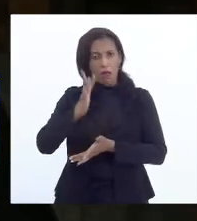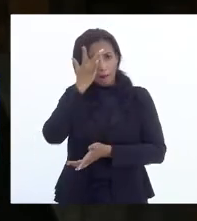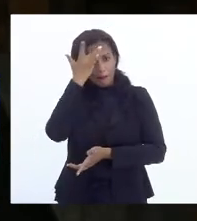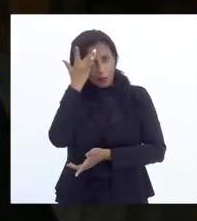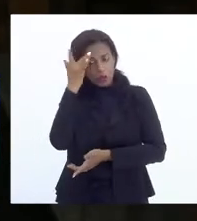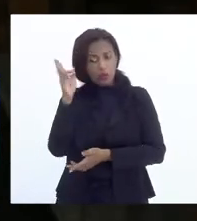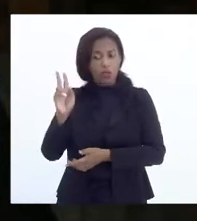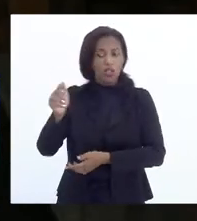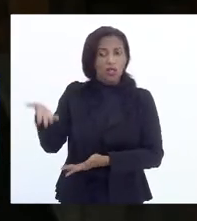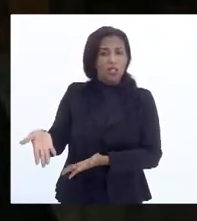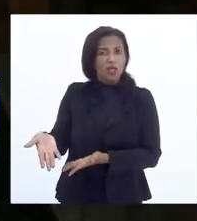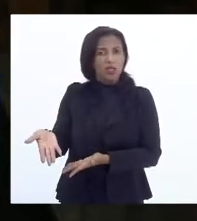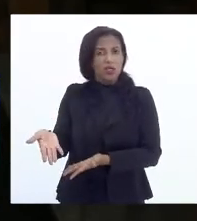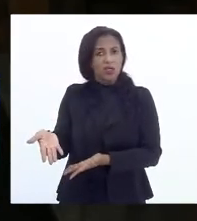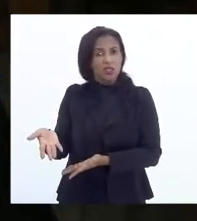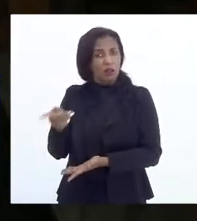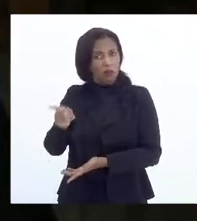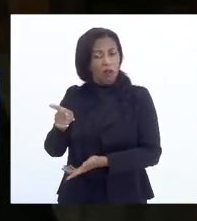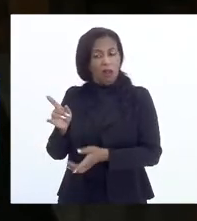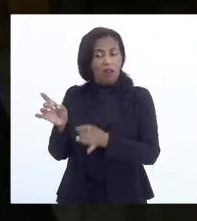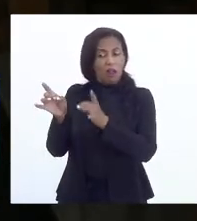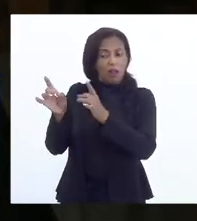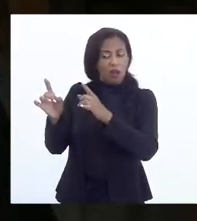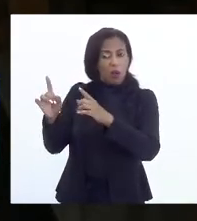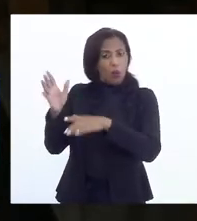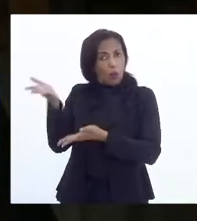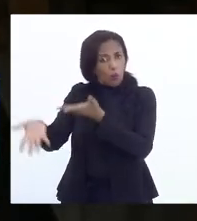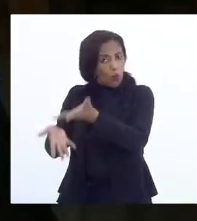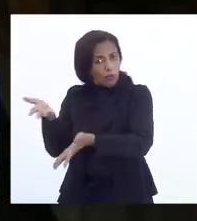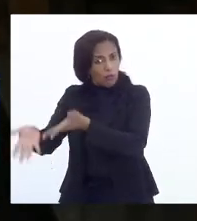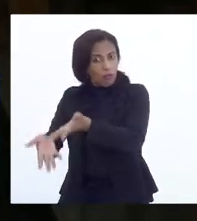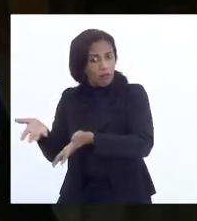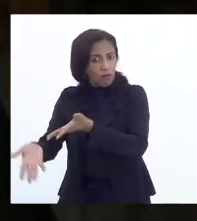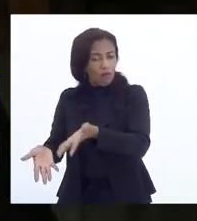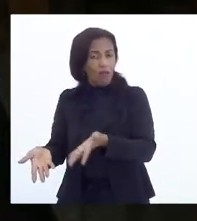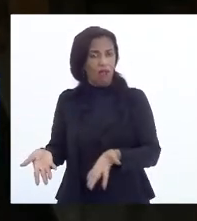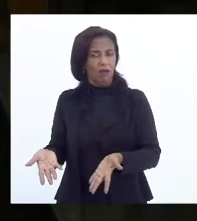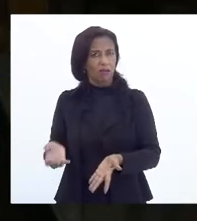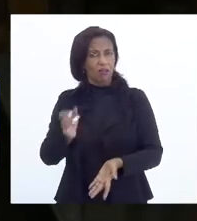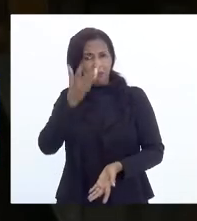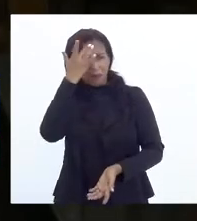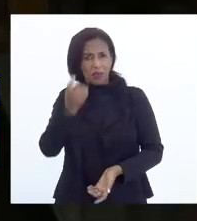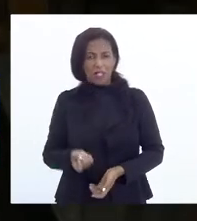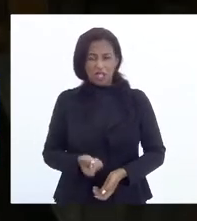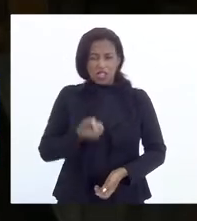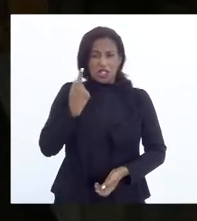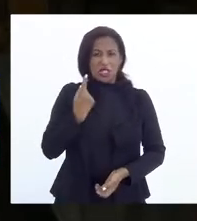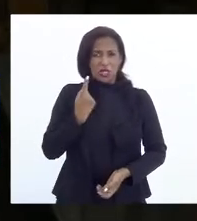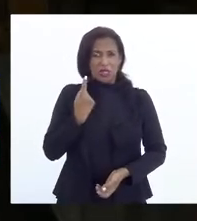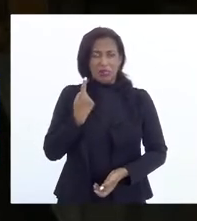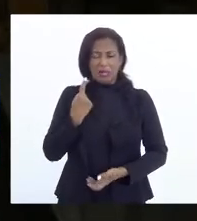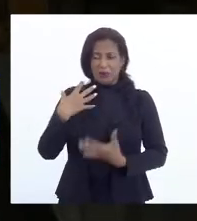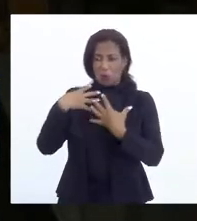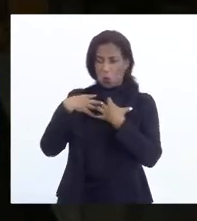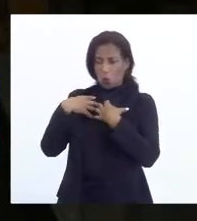provisoriamente em regime de internação. Então, se uma dessas figuras estranhas àquele espaço